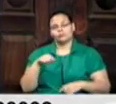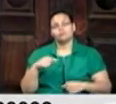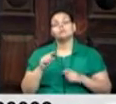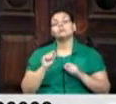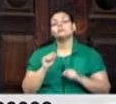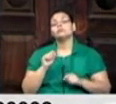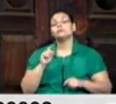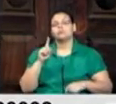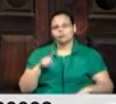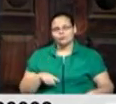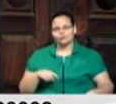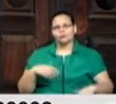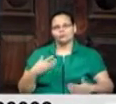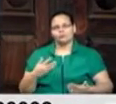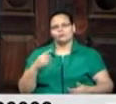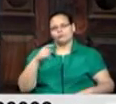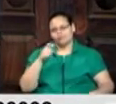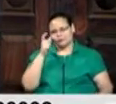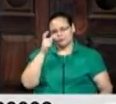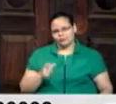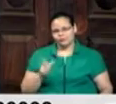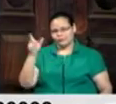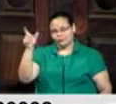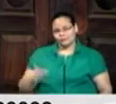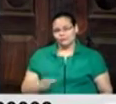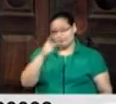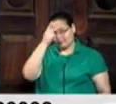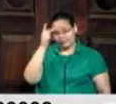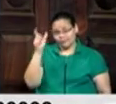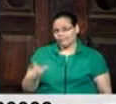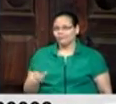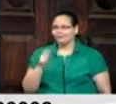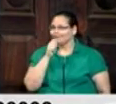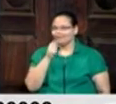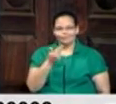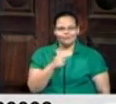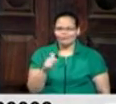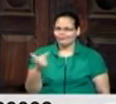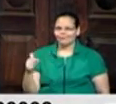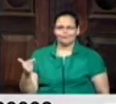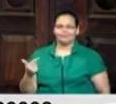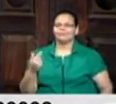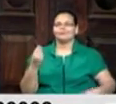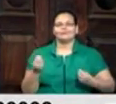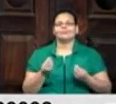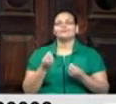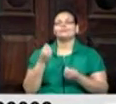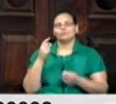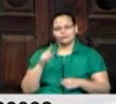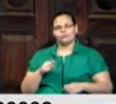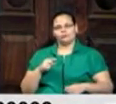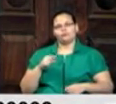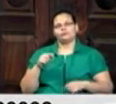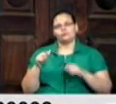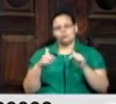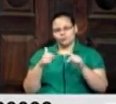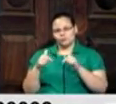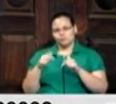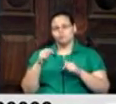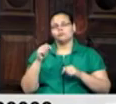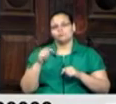para garantir o interesse daquelas pessoas que não têm outra coisa a recorrer a não ser os serviços do